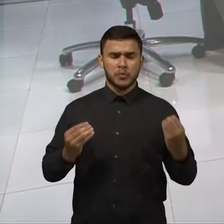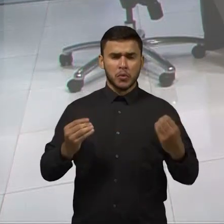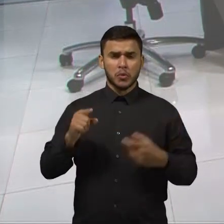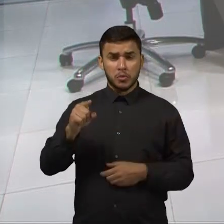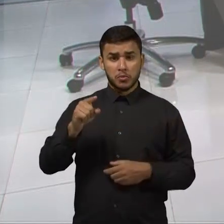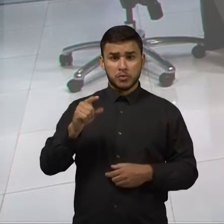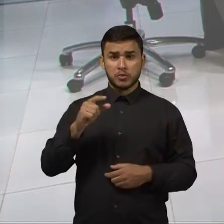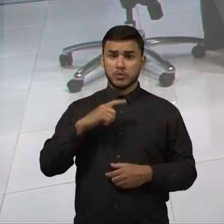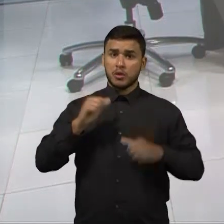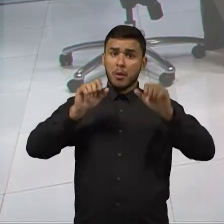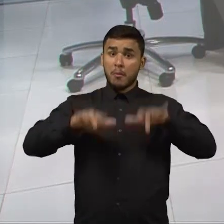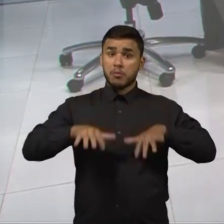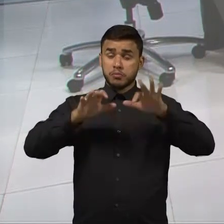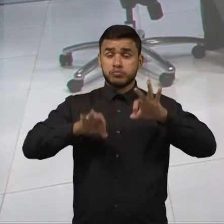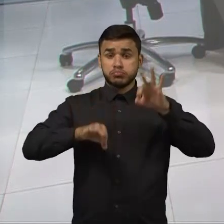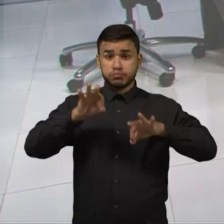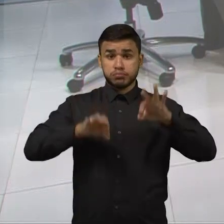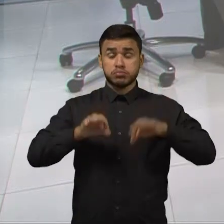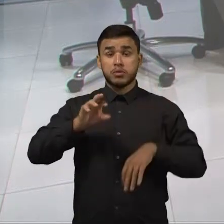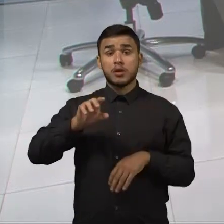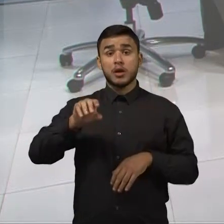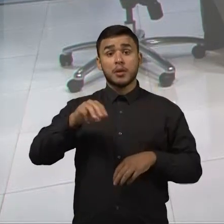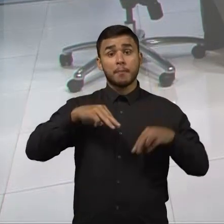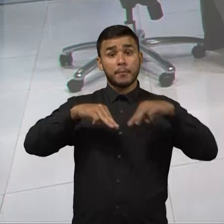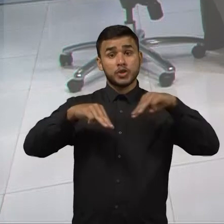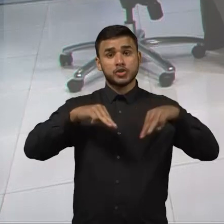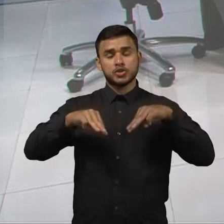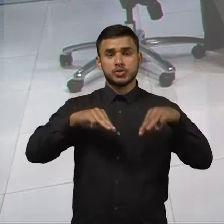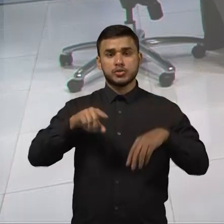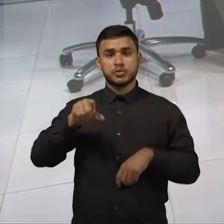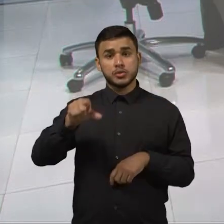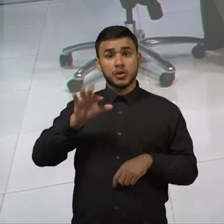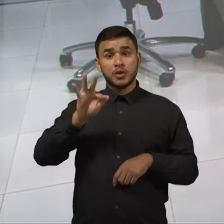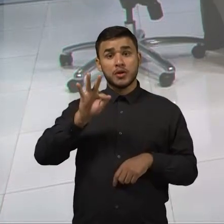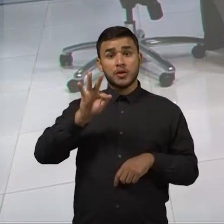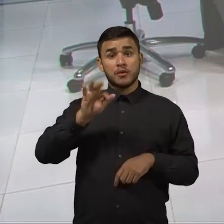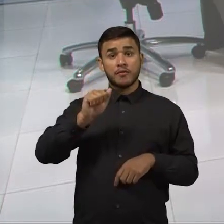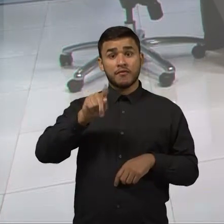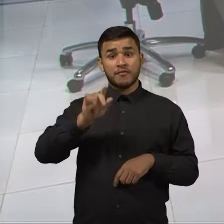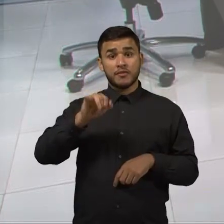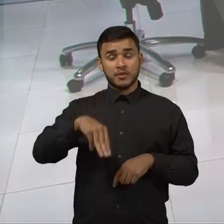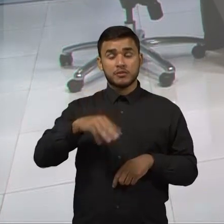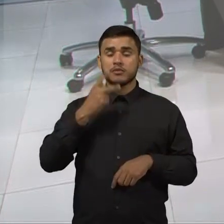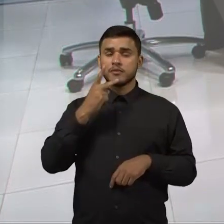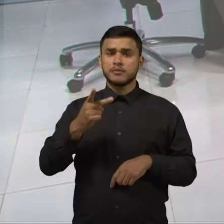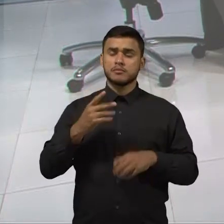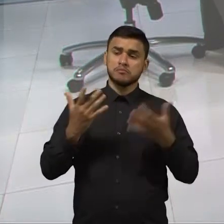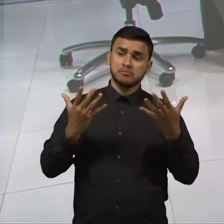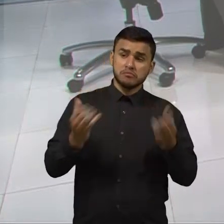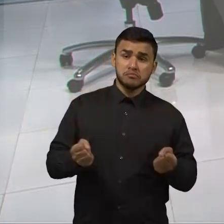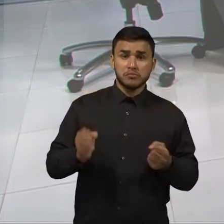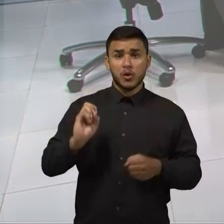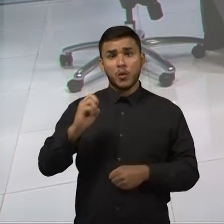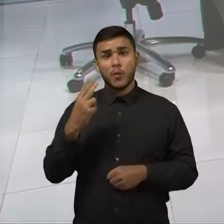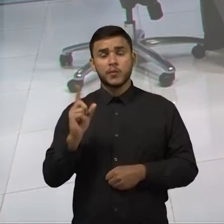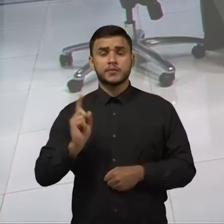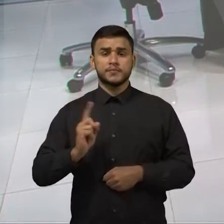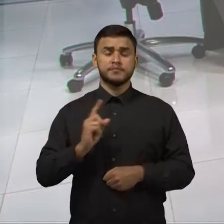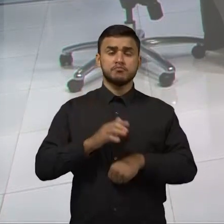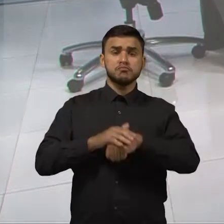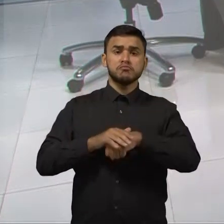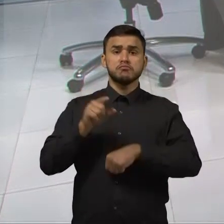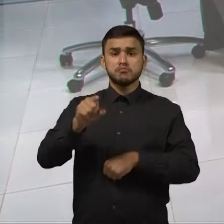no pleno, lançou uma preliminar de conhecimento, cabimento ou não do habeas corpus, que ele não tinha